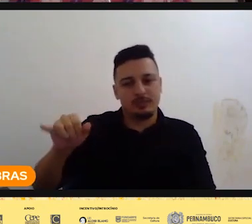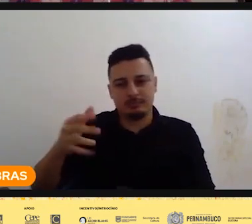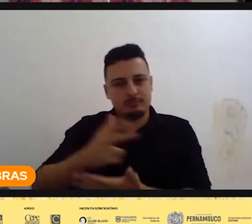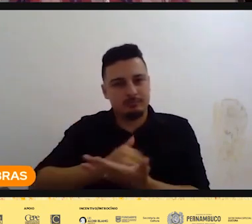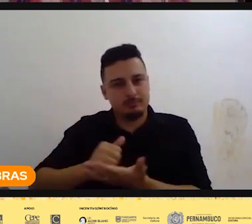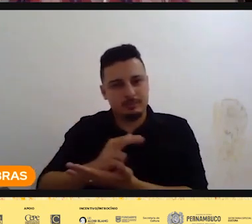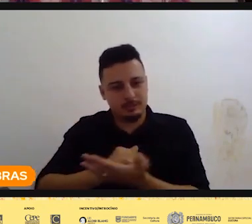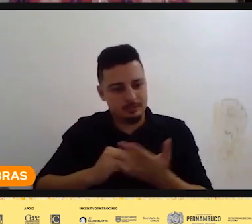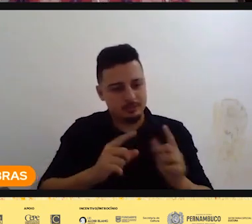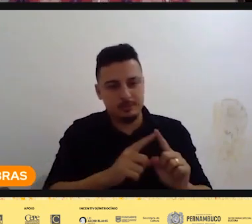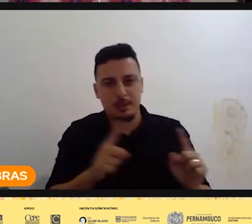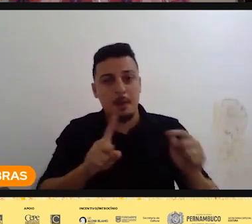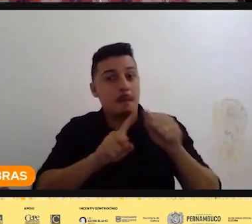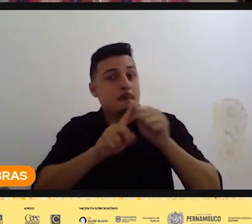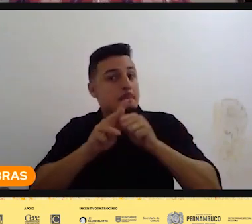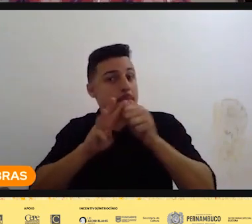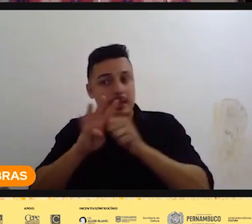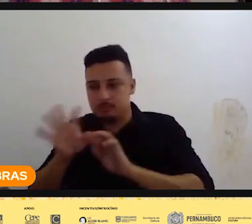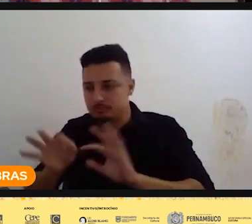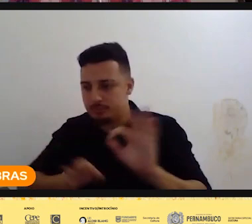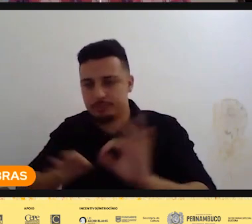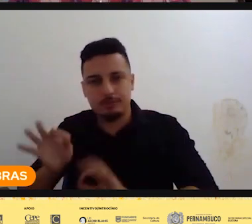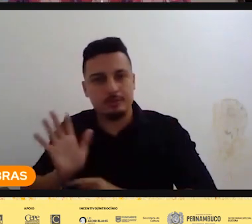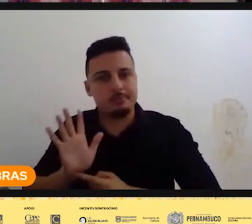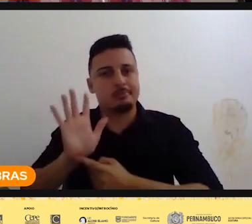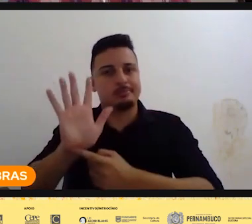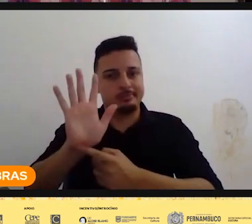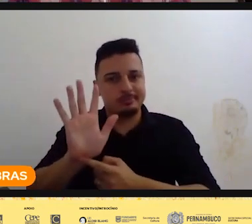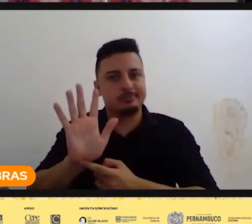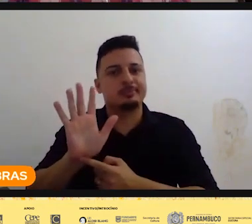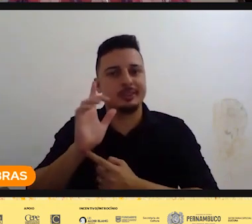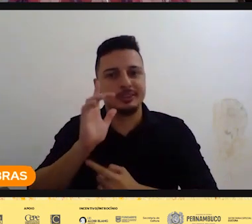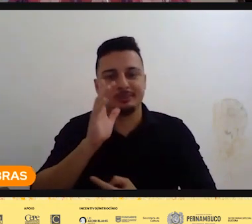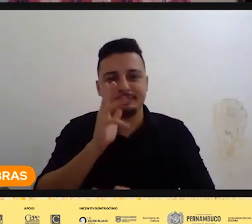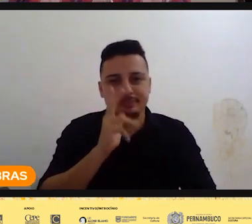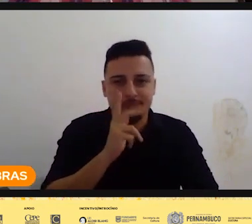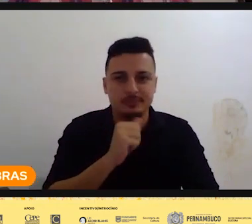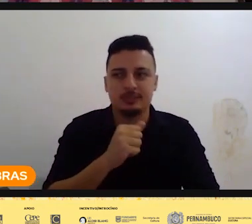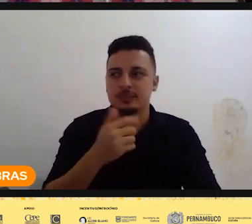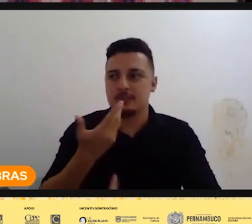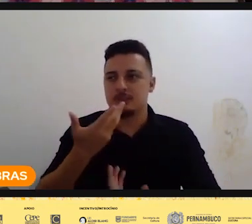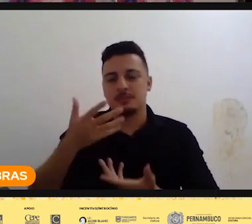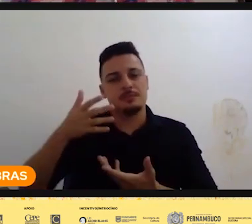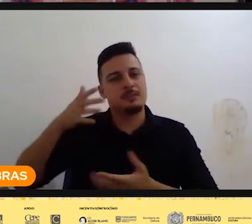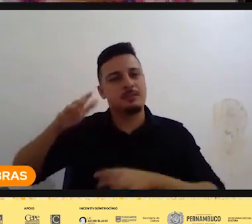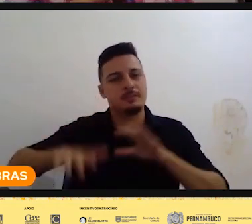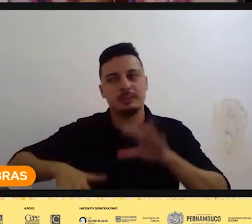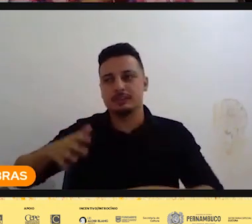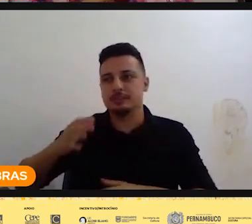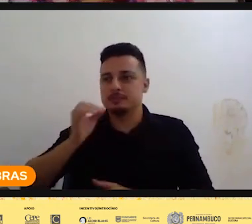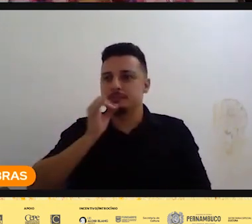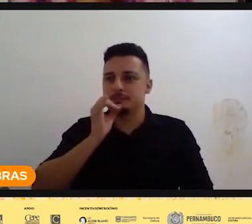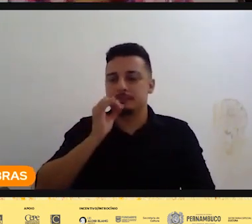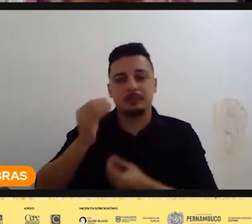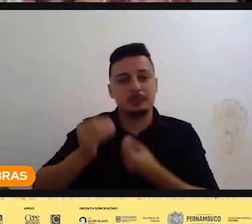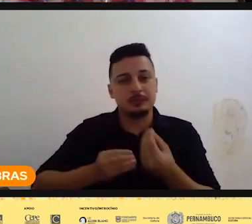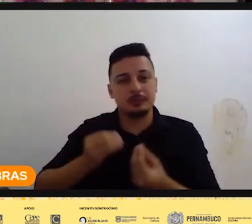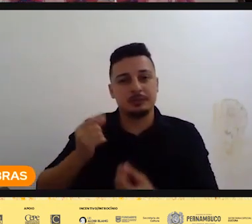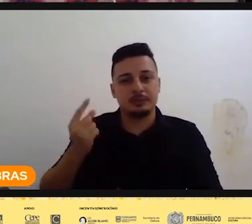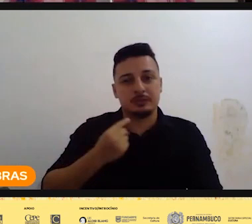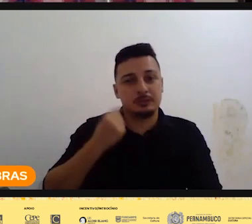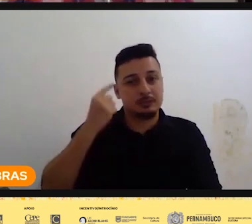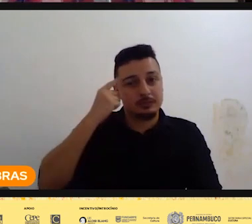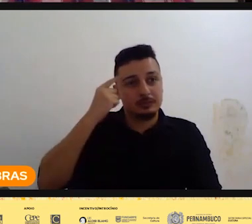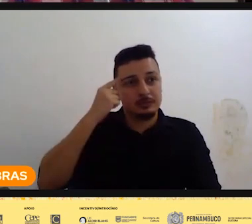de trabalho produzir um storyboard. Exatamente. Então, isso termina, às vezes, fazendo com que um proponente não